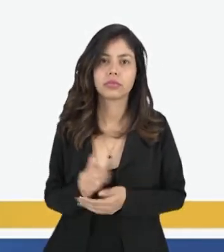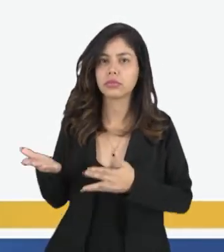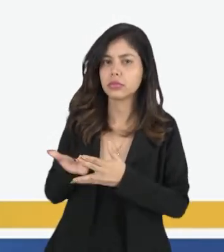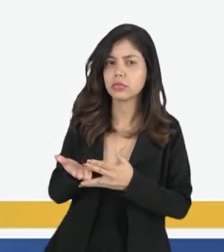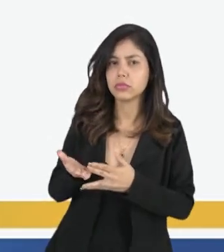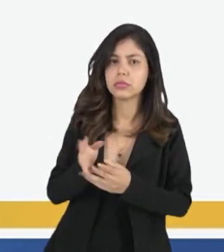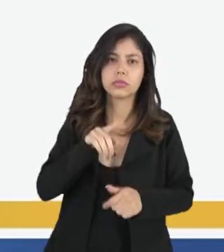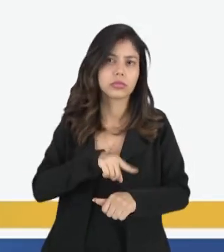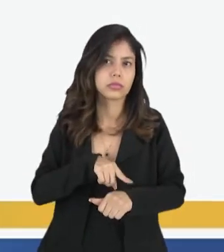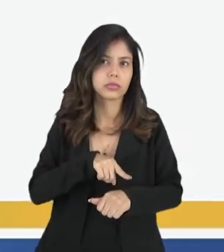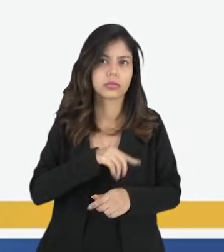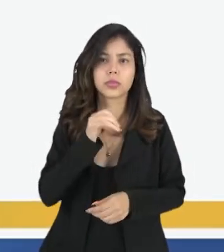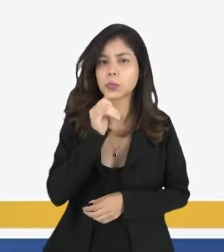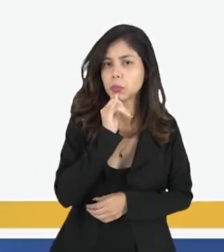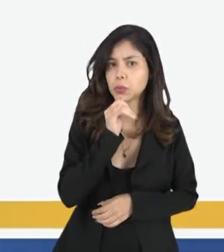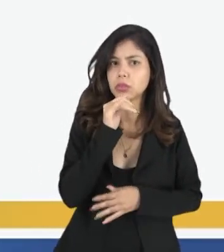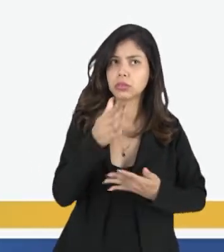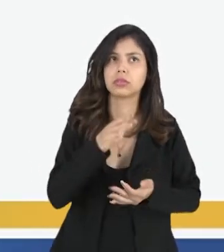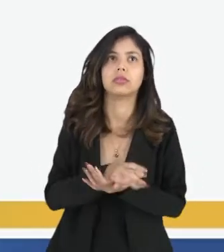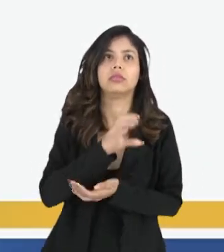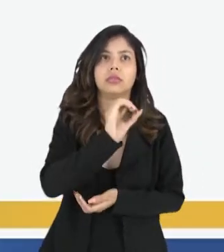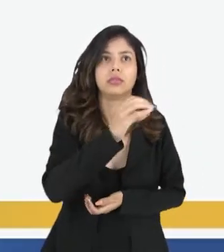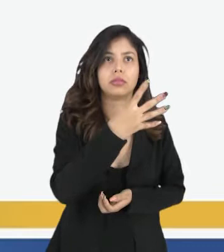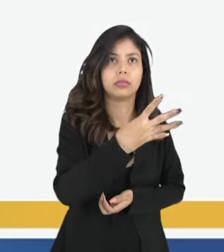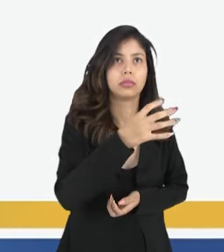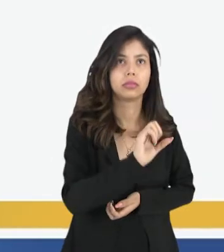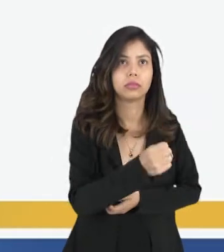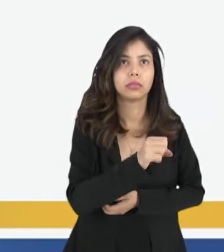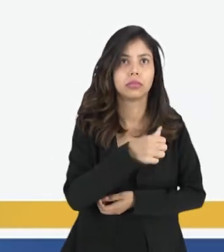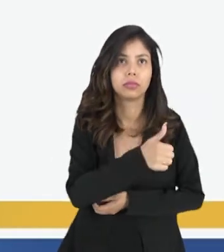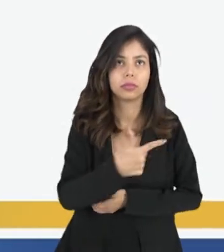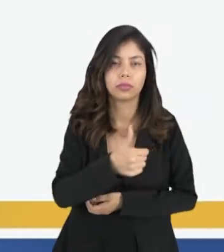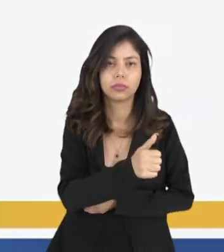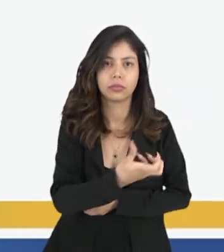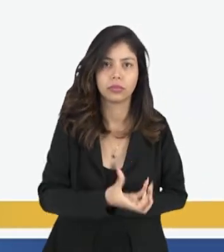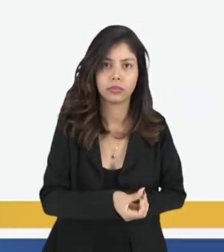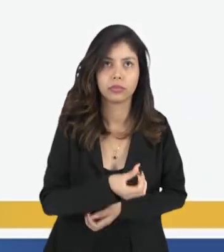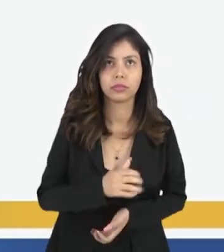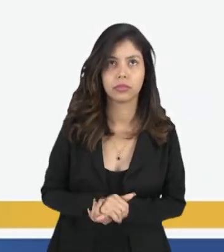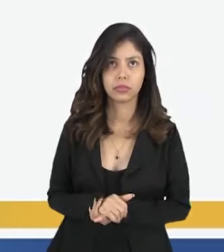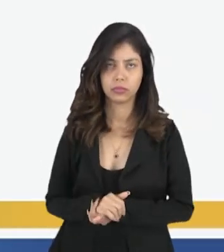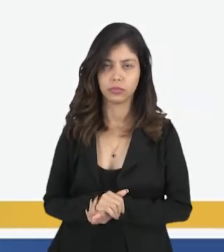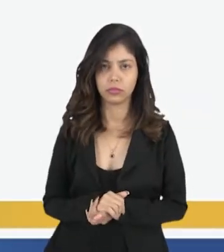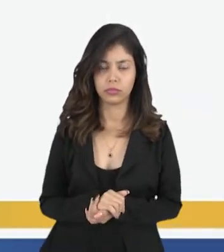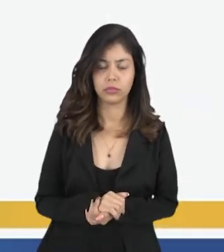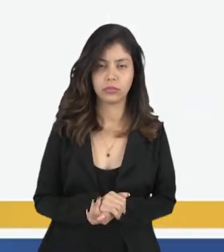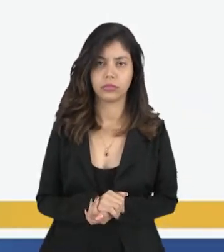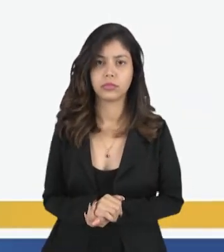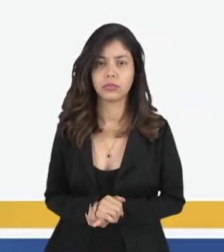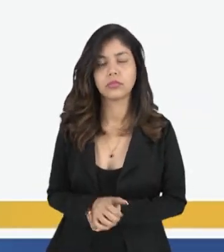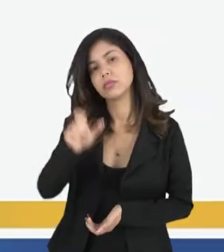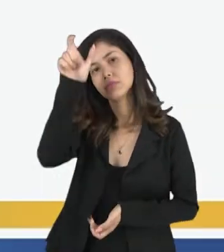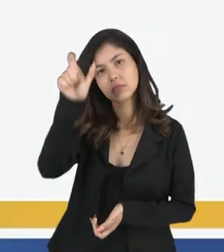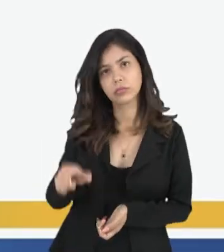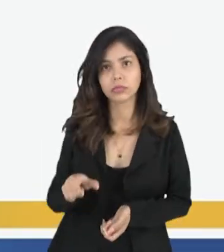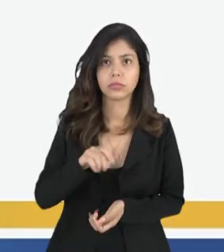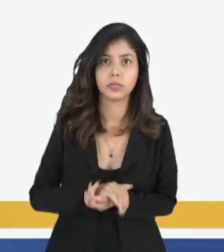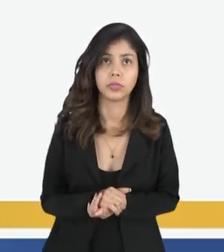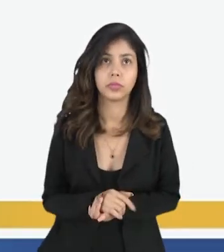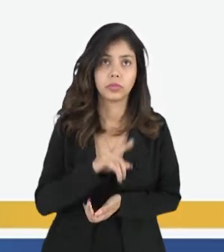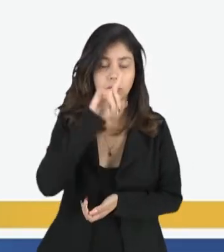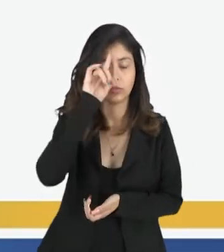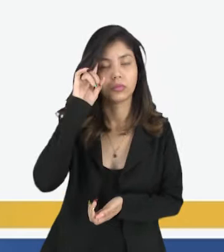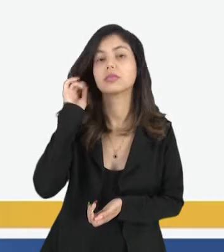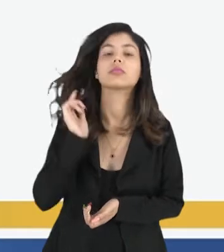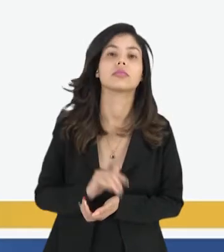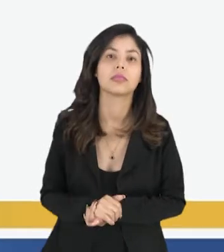de tempo, como, por exemplo, o 0, o 4, o 8, o 12 e o 16. E na posição, nós temos